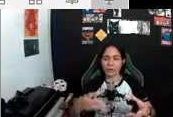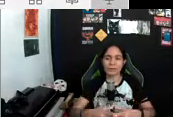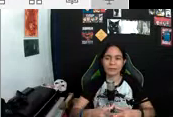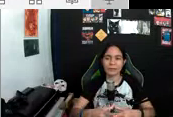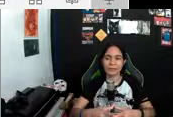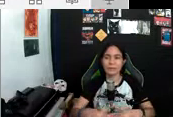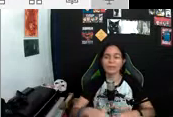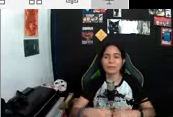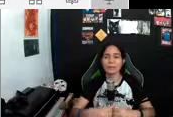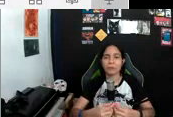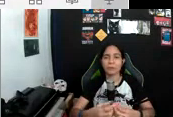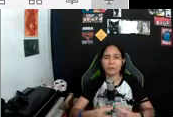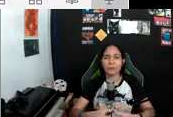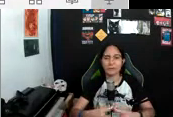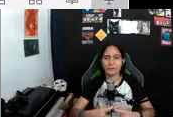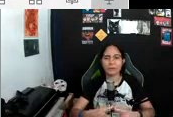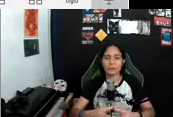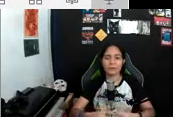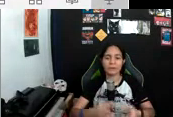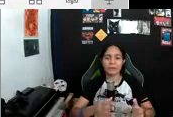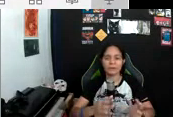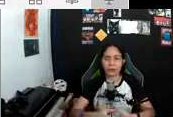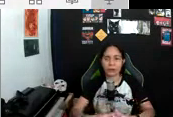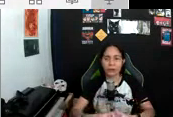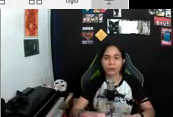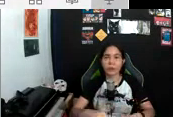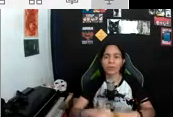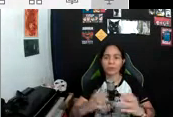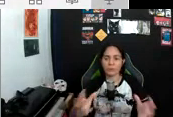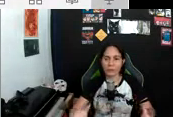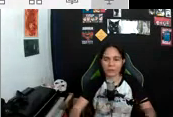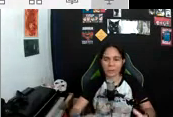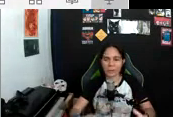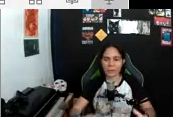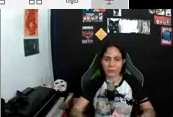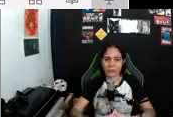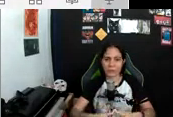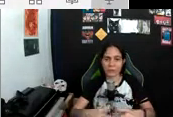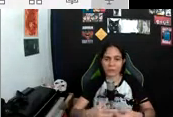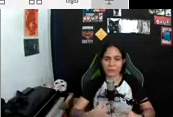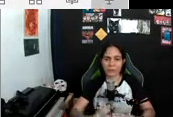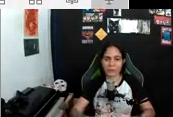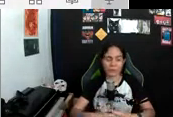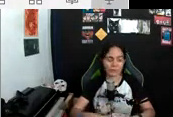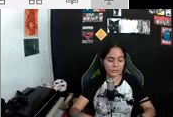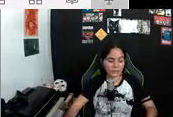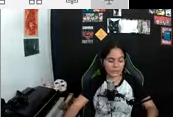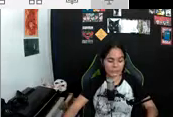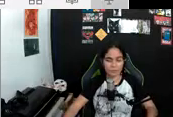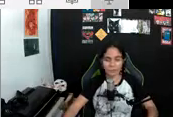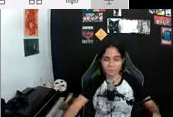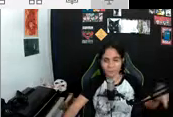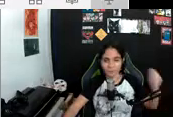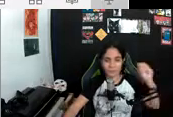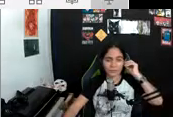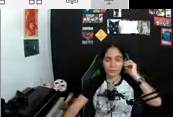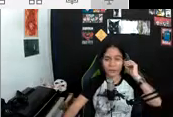dos pontos principais aqui, mas é importante que vocês tenham conhecimento de todo o contexto relacionado à profissão de